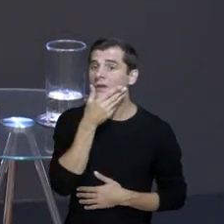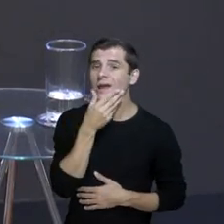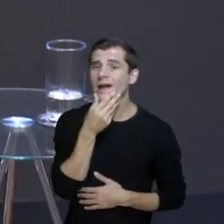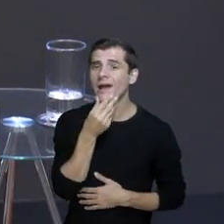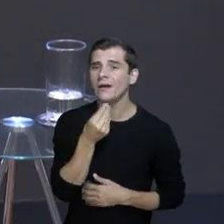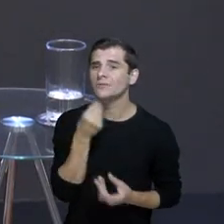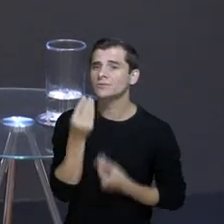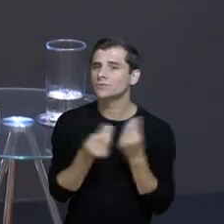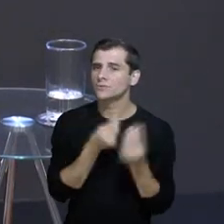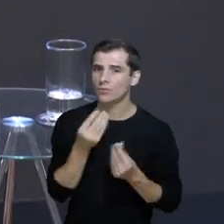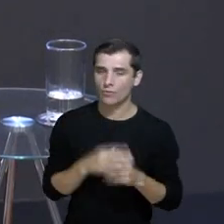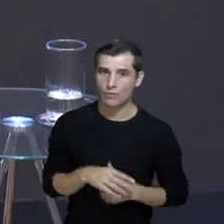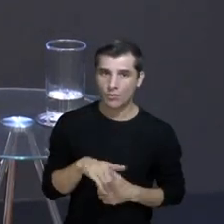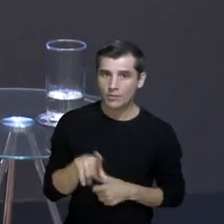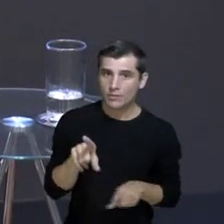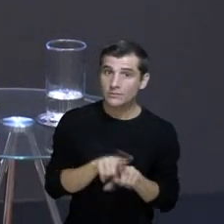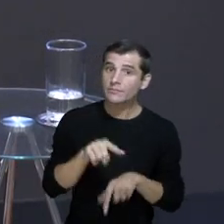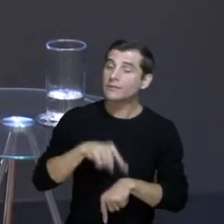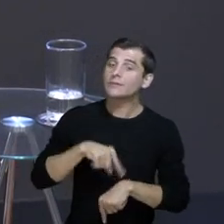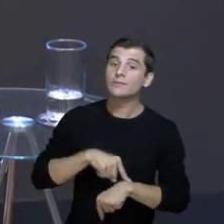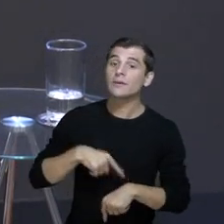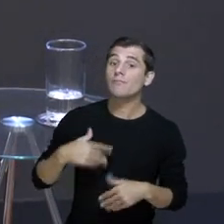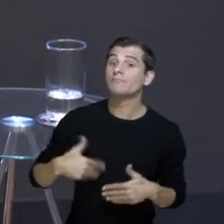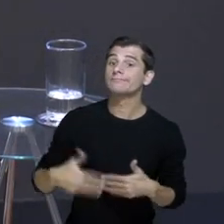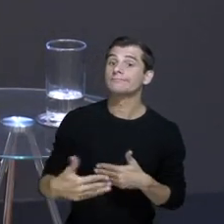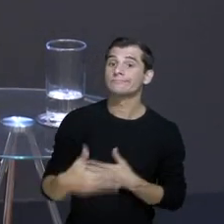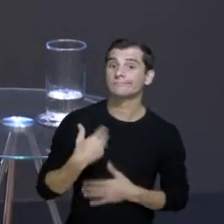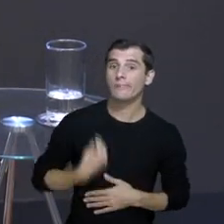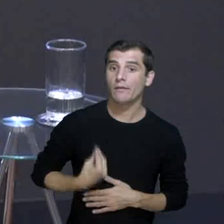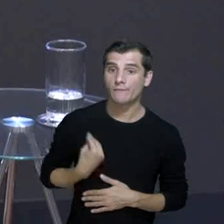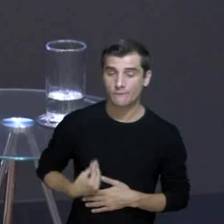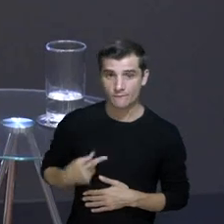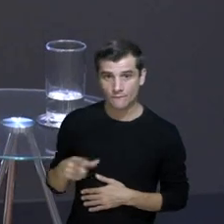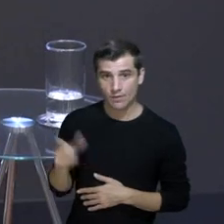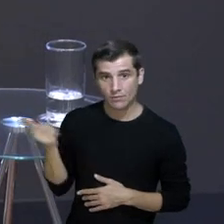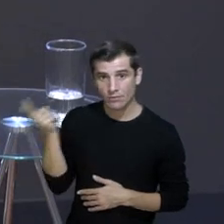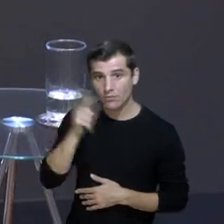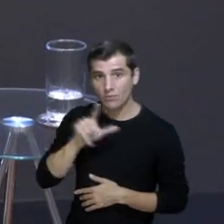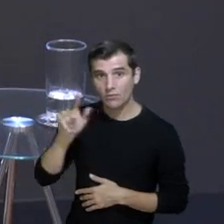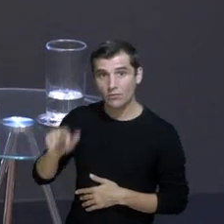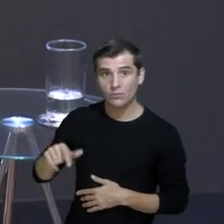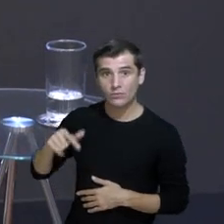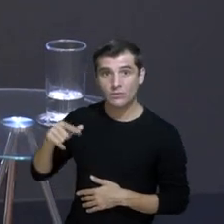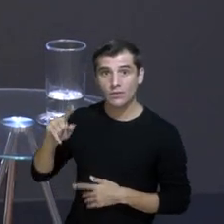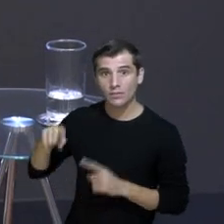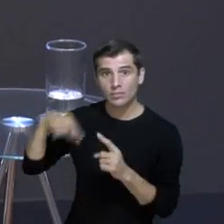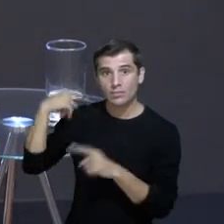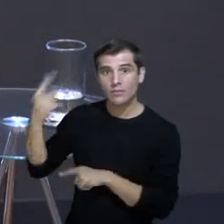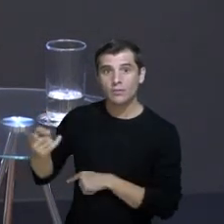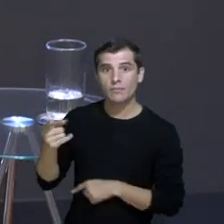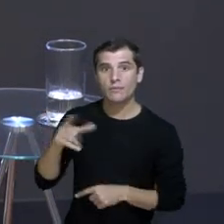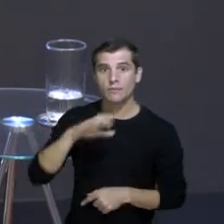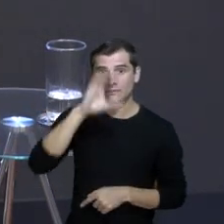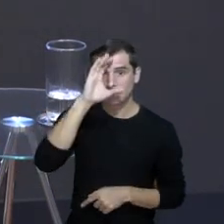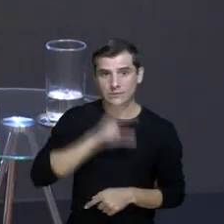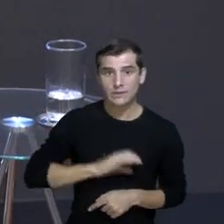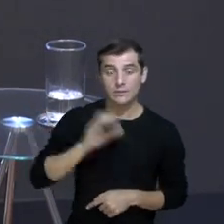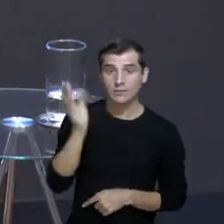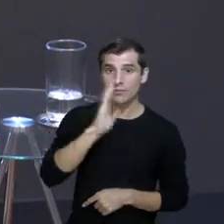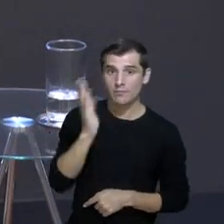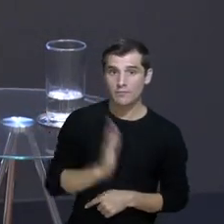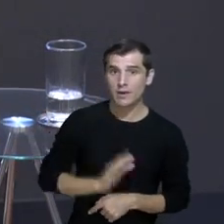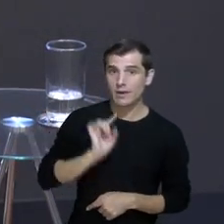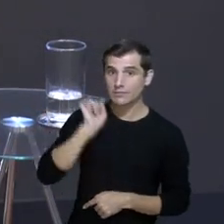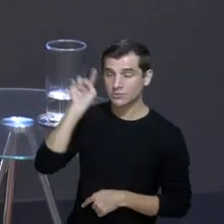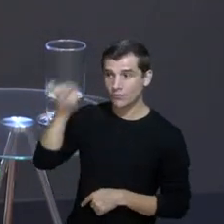você acha e por quanto tempo isso vai demorar para um dia o brasileiro viajar lá para fora de novo um cidadão não é político não é governante não